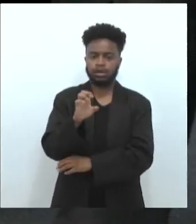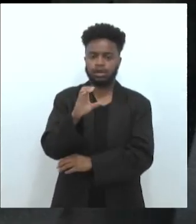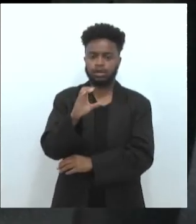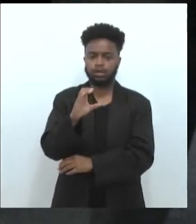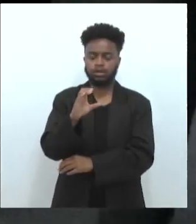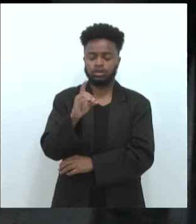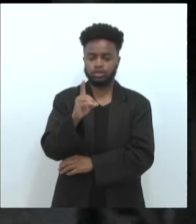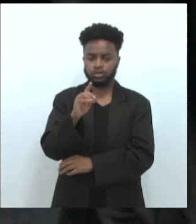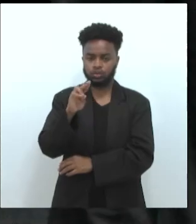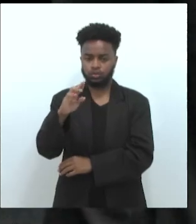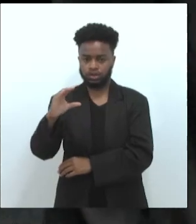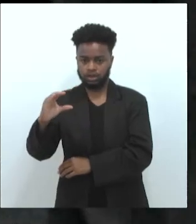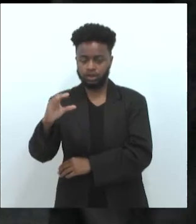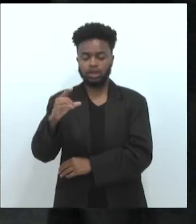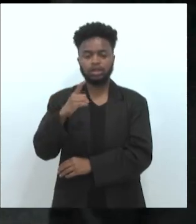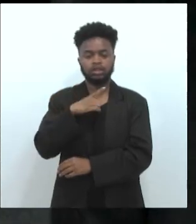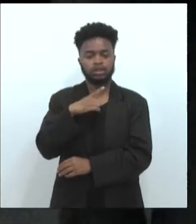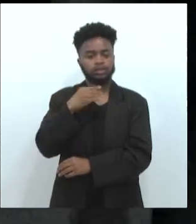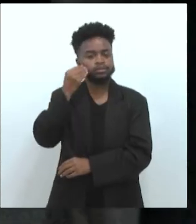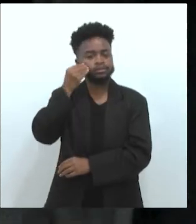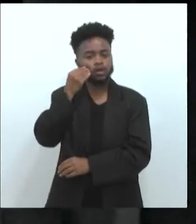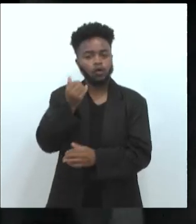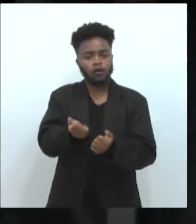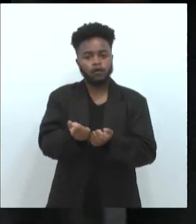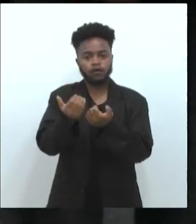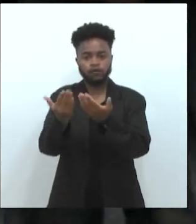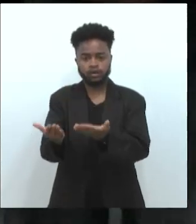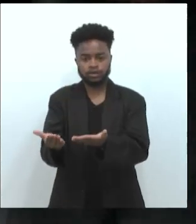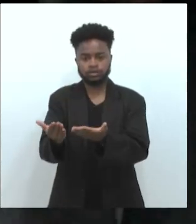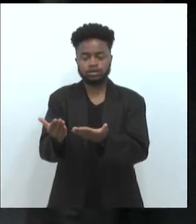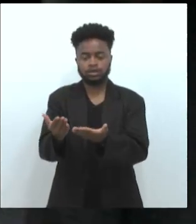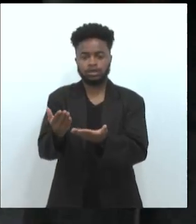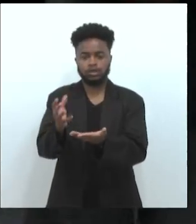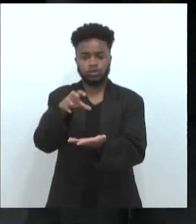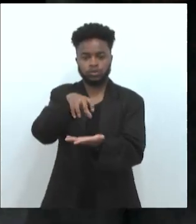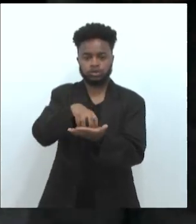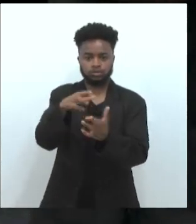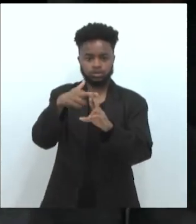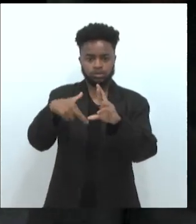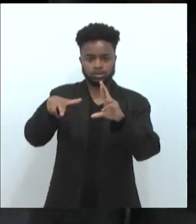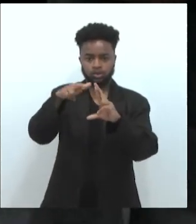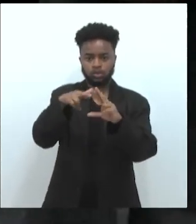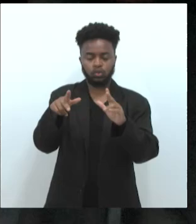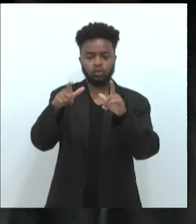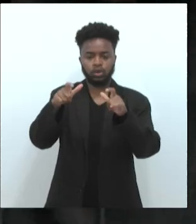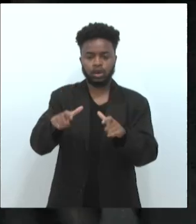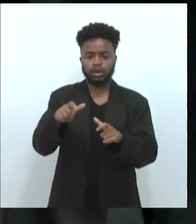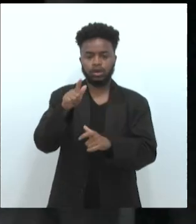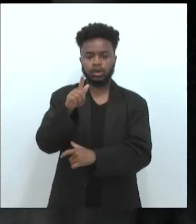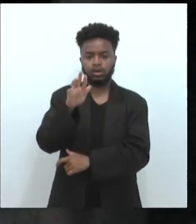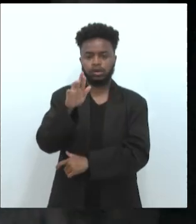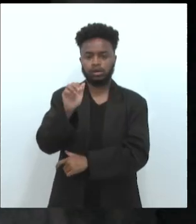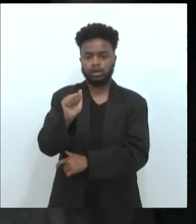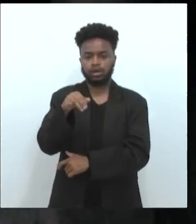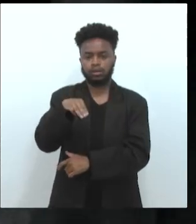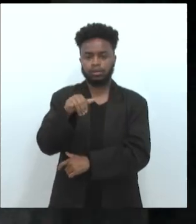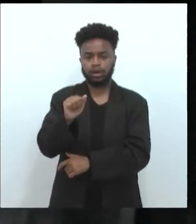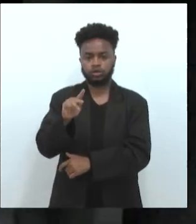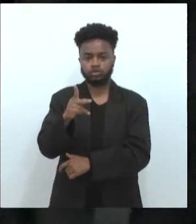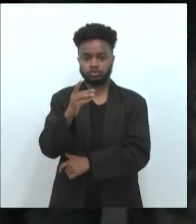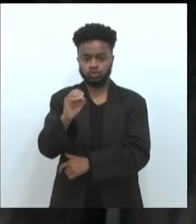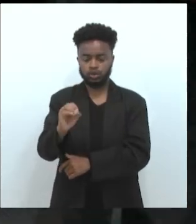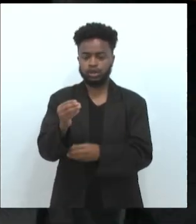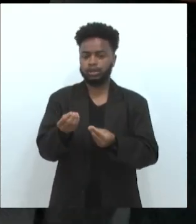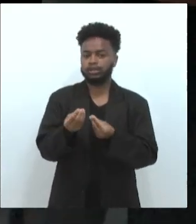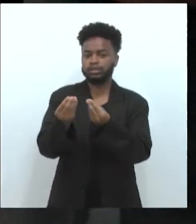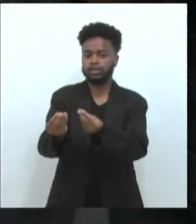Reduc fornecesse, no caso, ao centro de reciclagem lá de Gramacho, o material reciclável. O que a